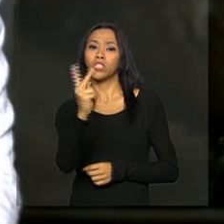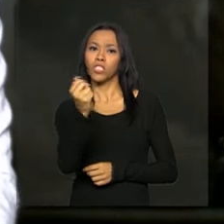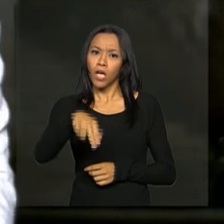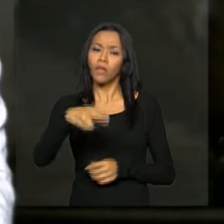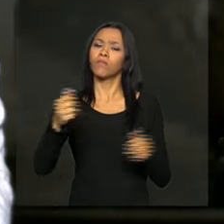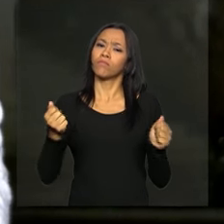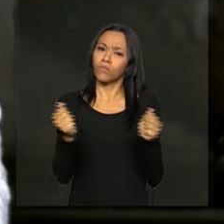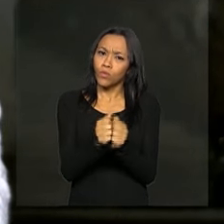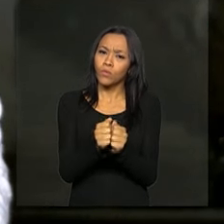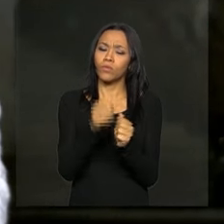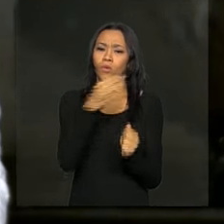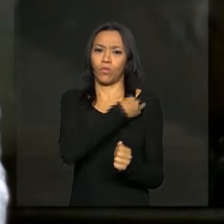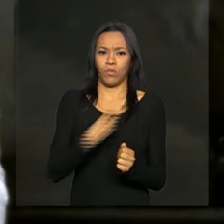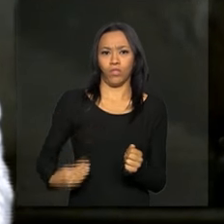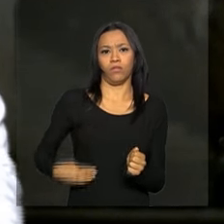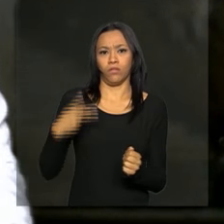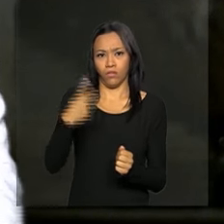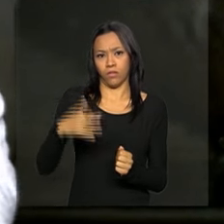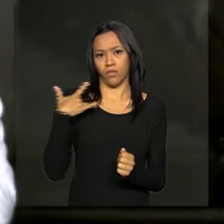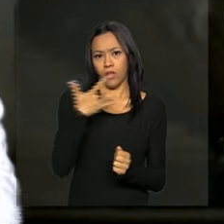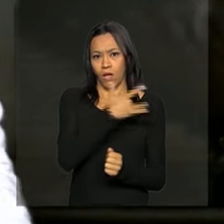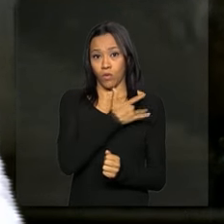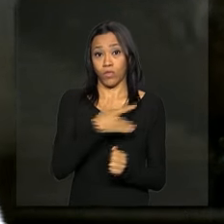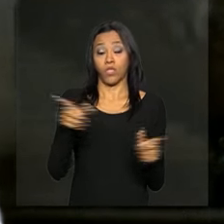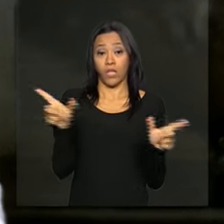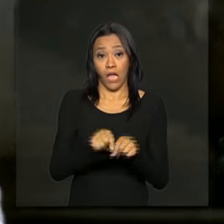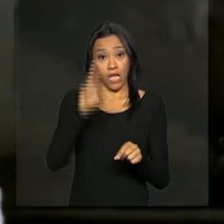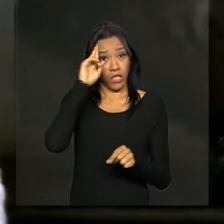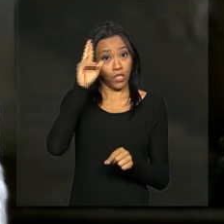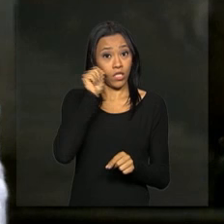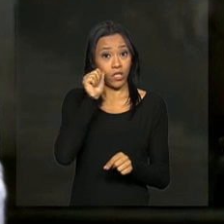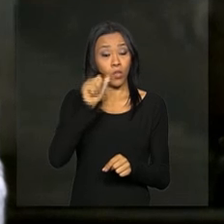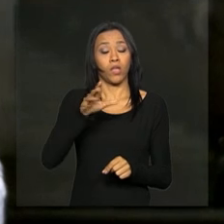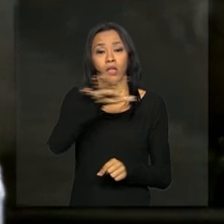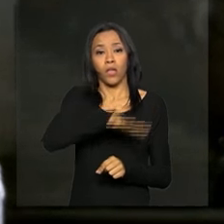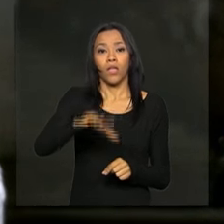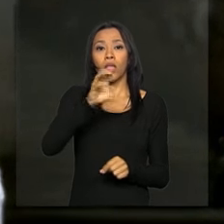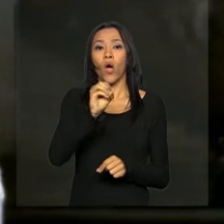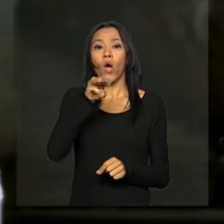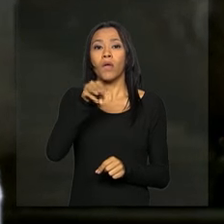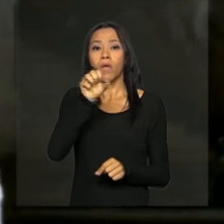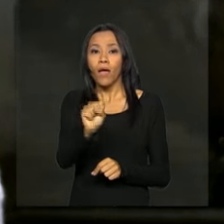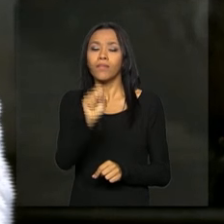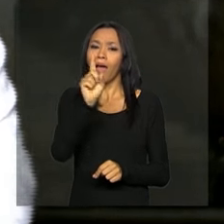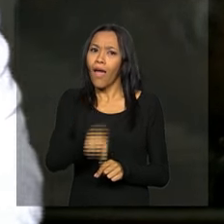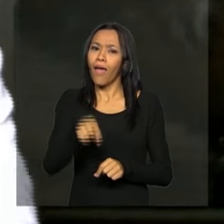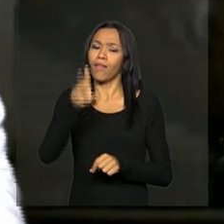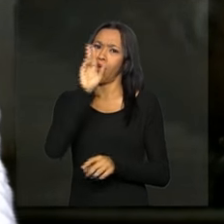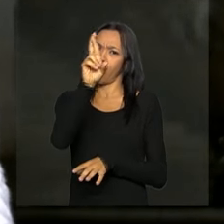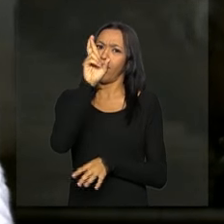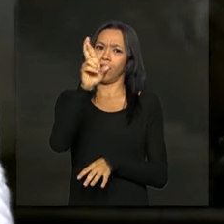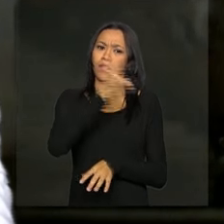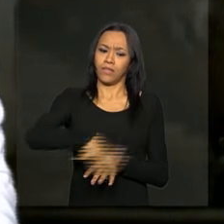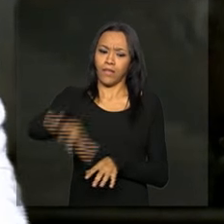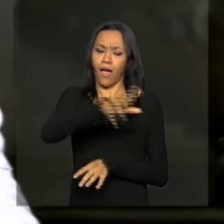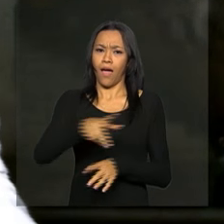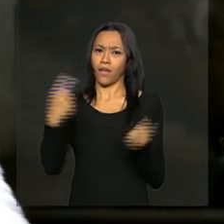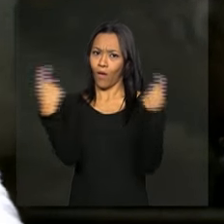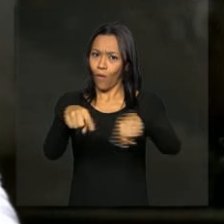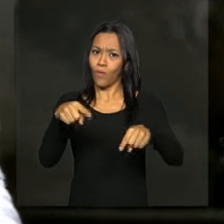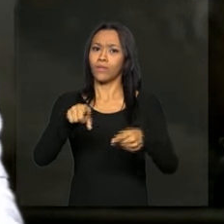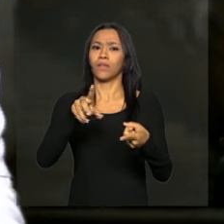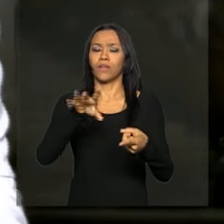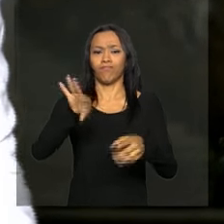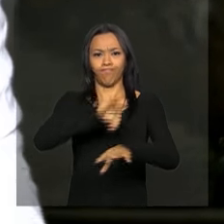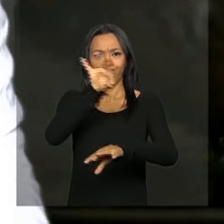Saúde, Marcelo Castro. A diretora da OMS falou que o Brasil é o país de referência nas ações de enfrentamento a essa